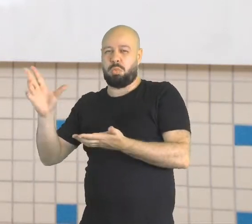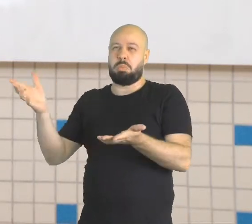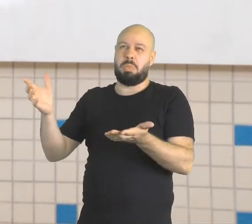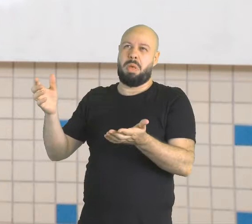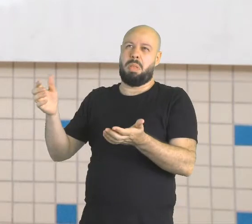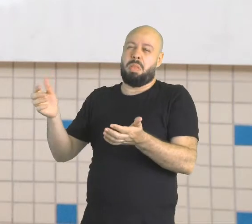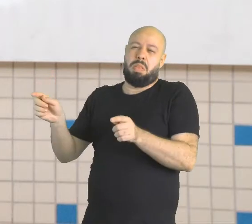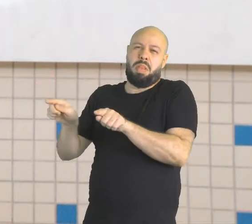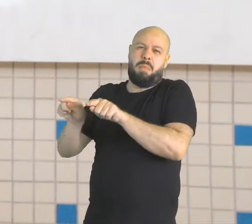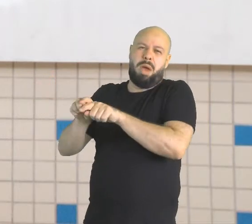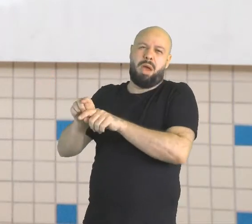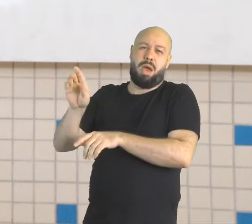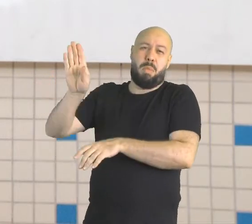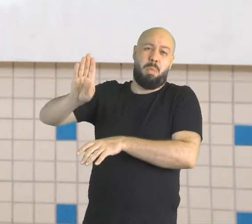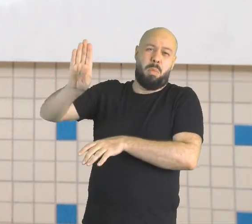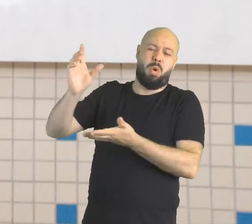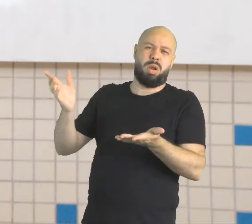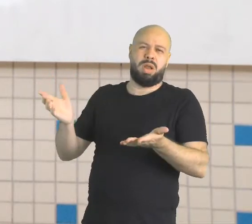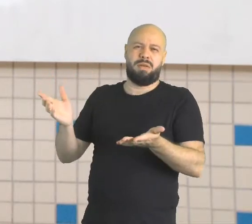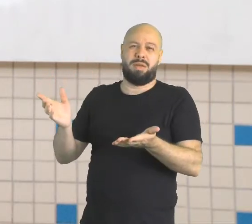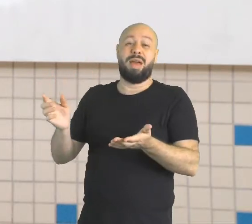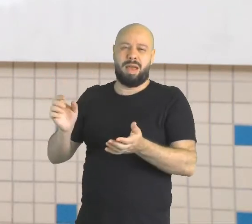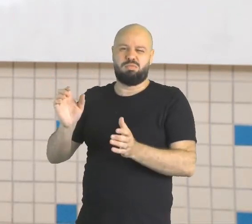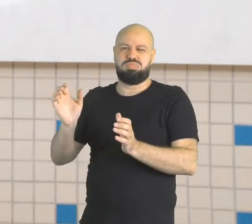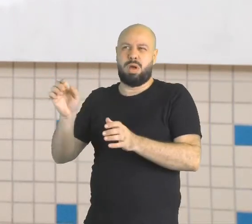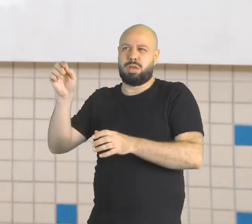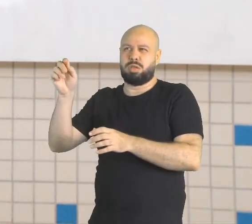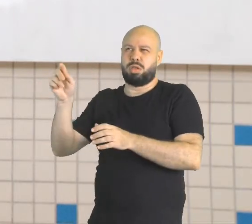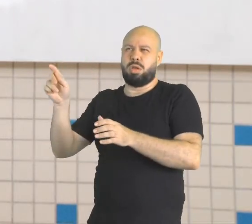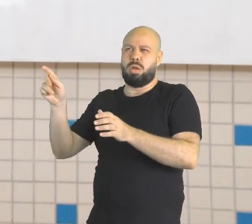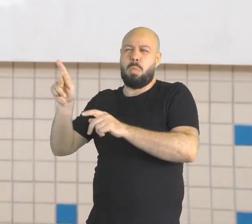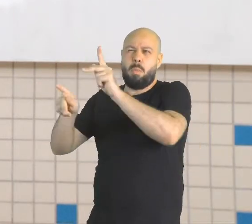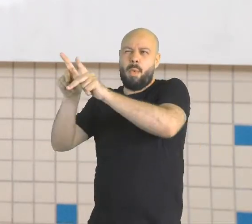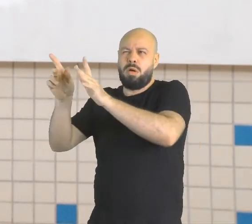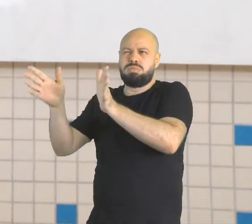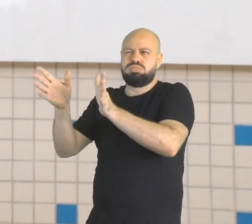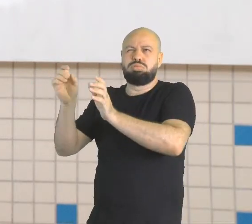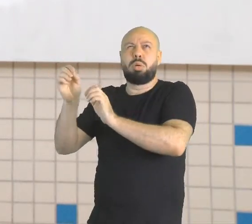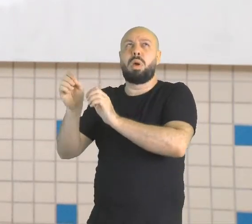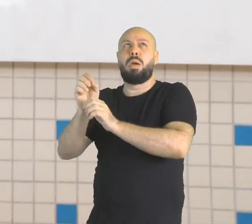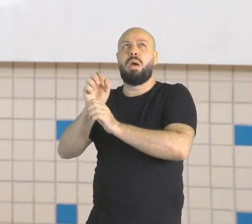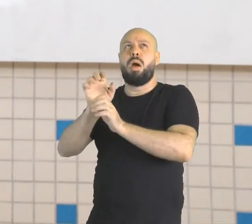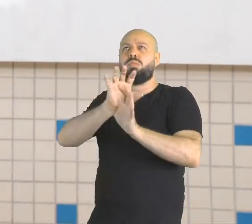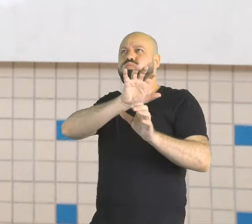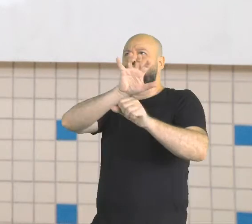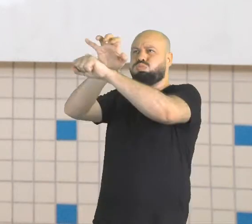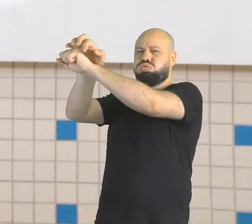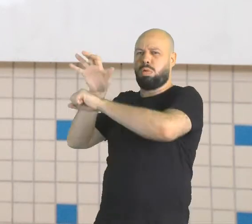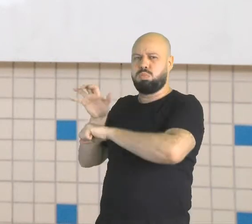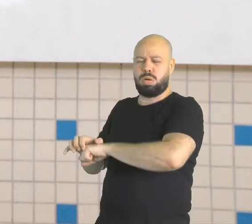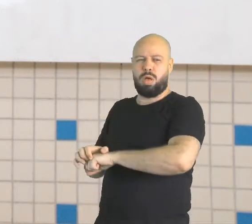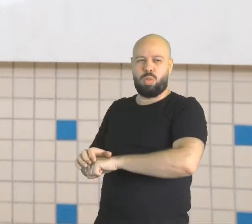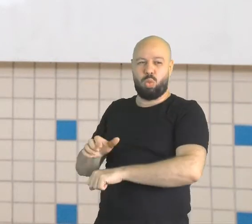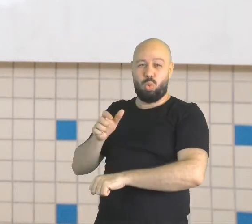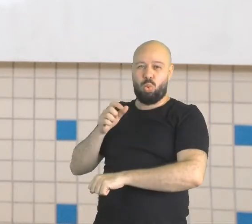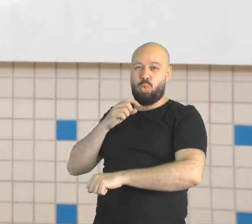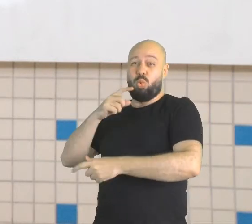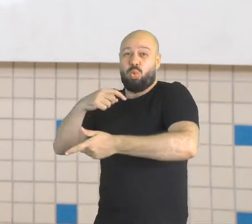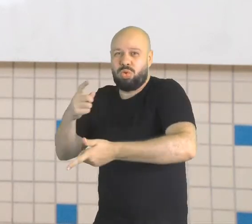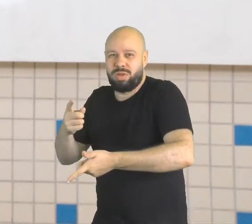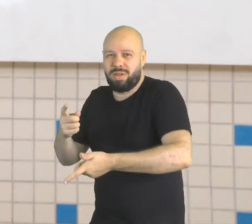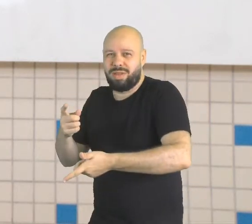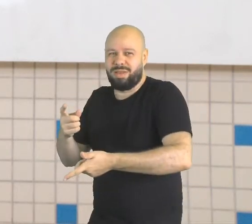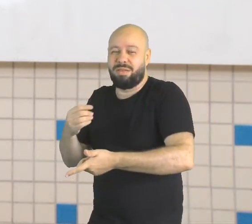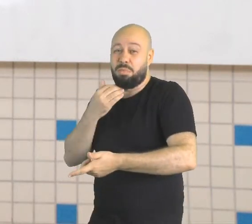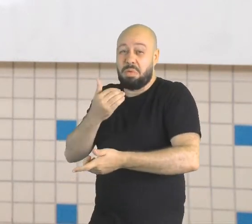essas tribos, como o poder central não alcançava essas nações indígenas, eles não participaram dessas